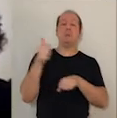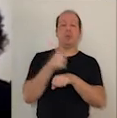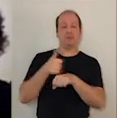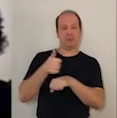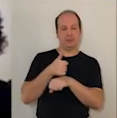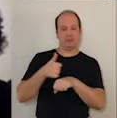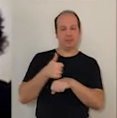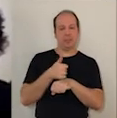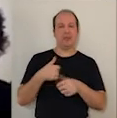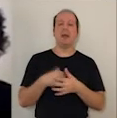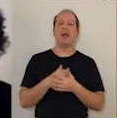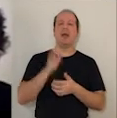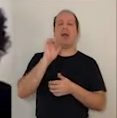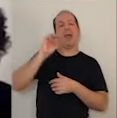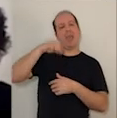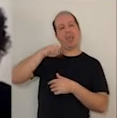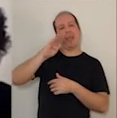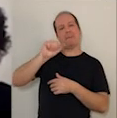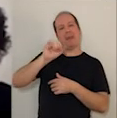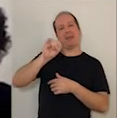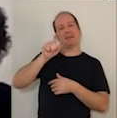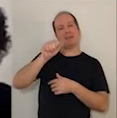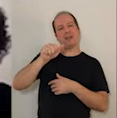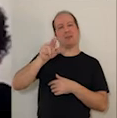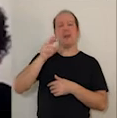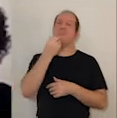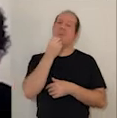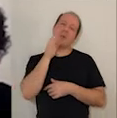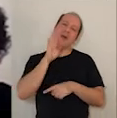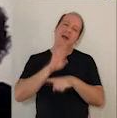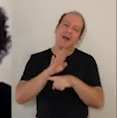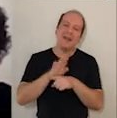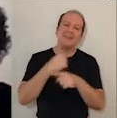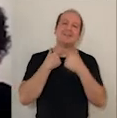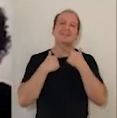É, embaixadora da boa vontade. Ou cuidadora.